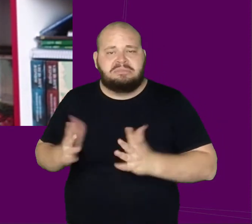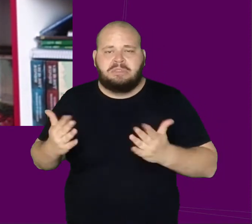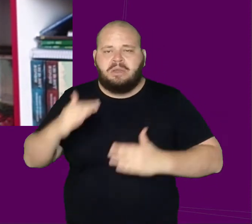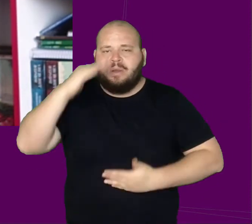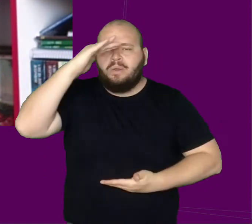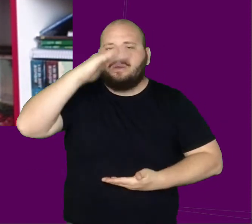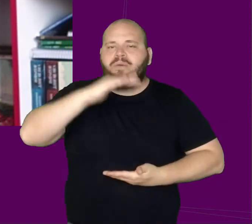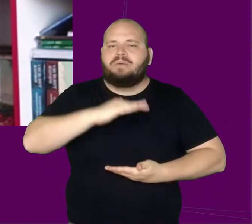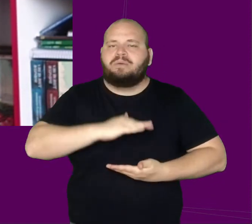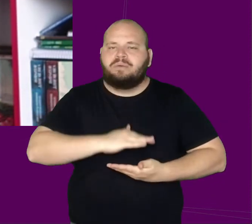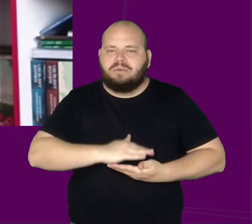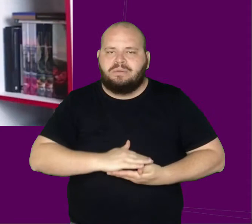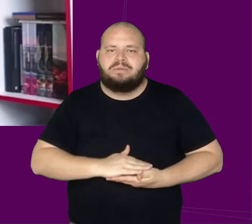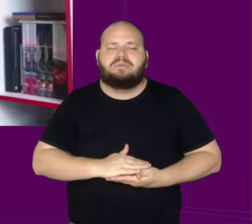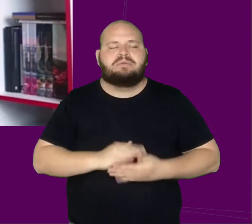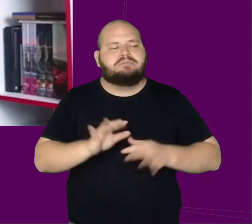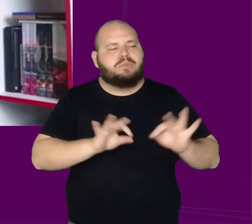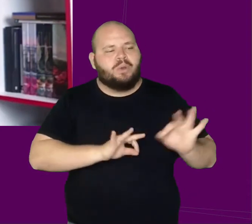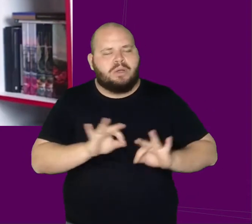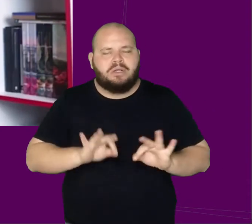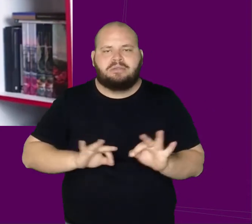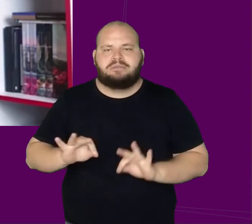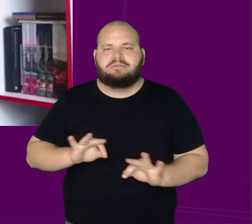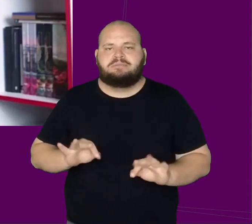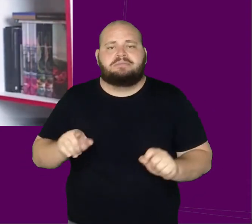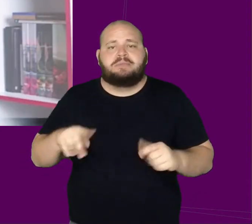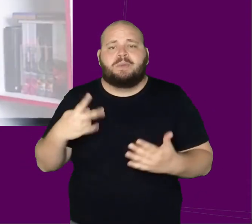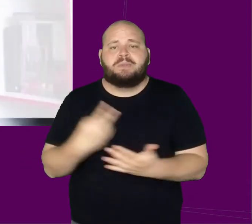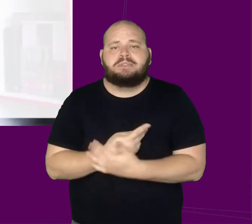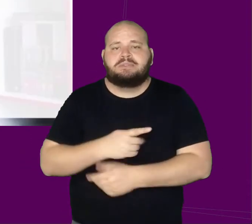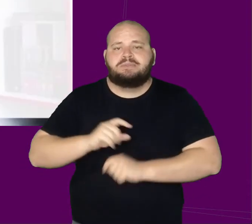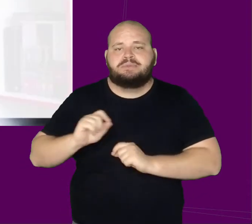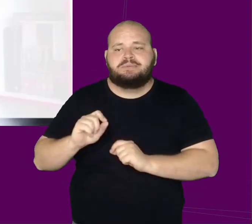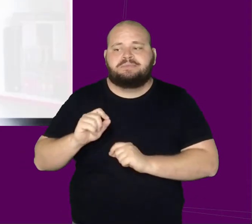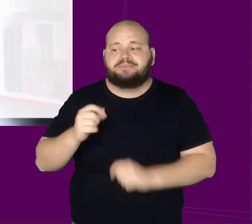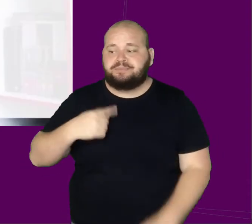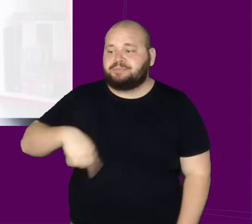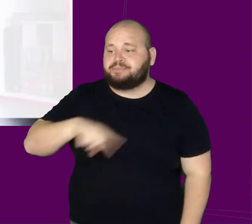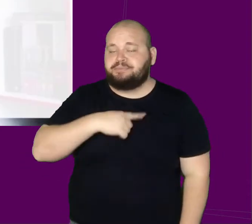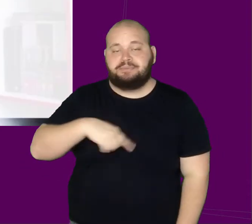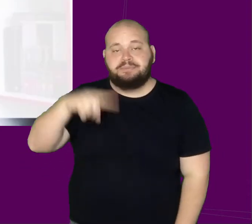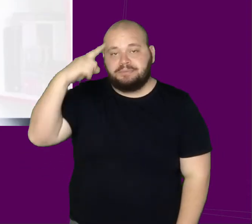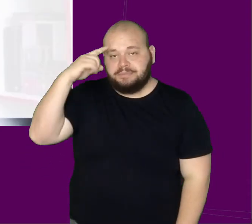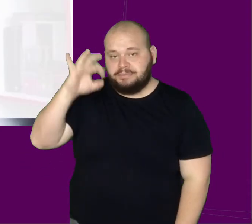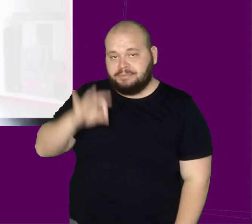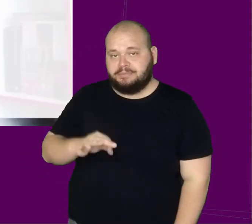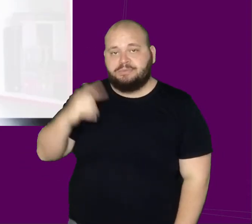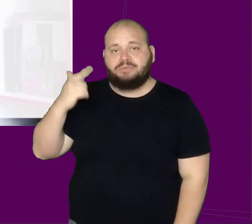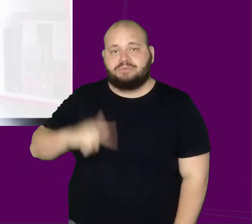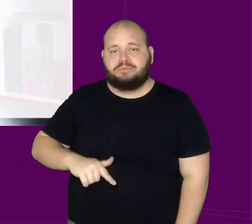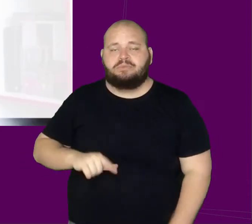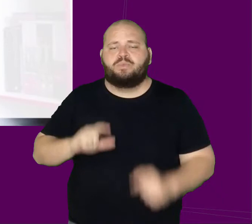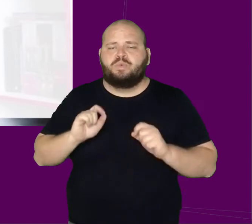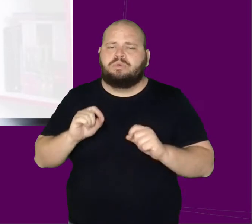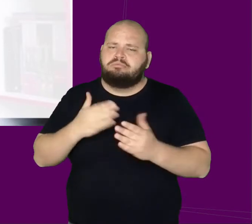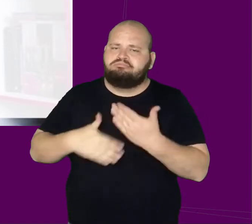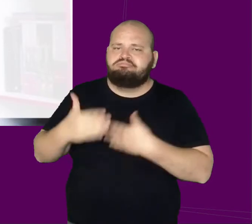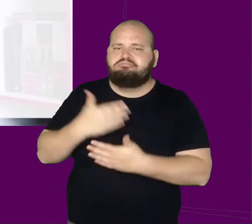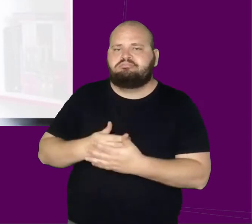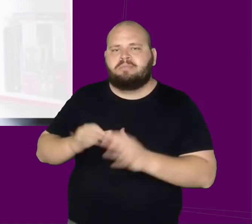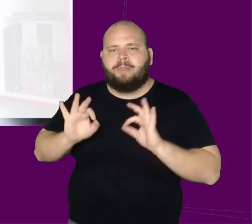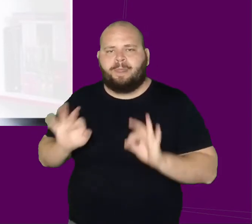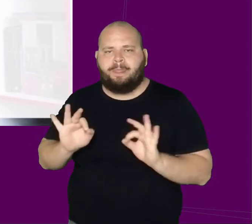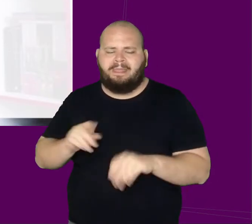gente já não sofre mais tanto. E aí o que acontece? Pode-se compreender de novo que esteve tudo